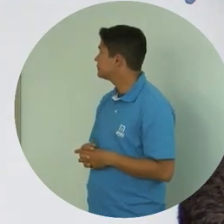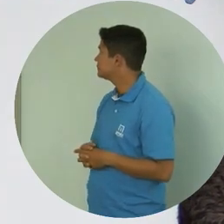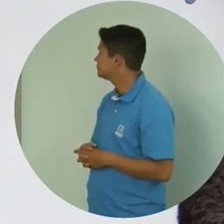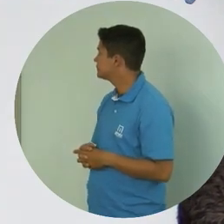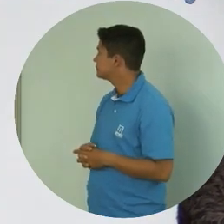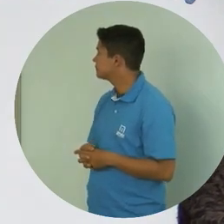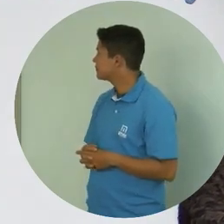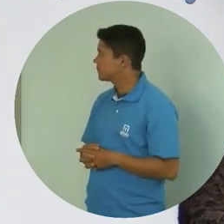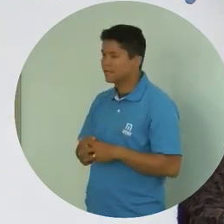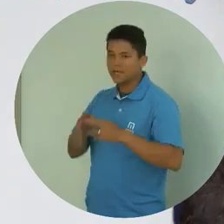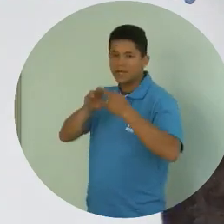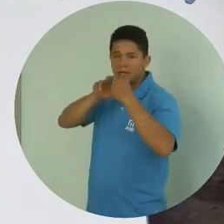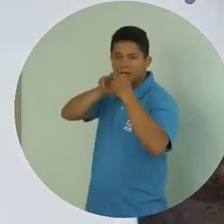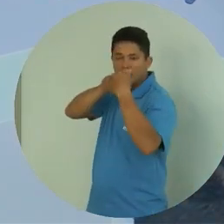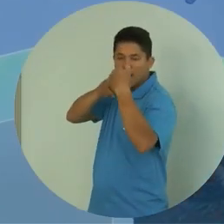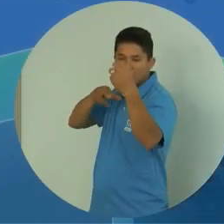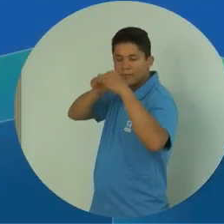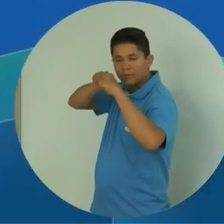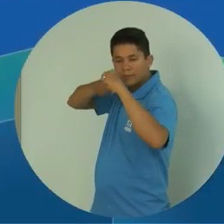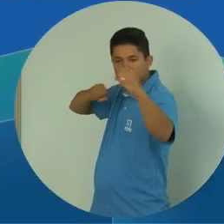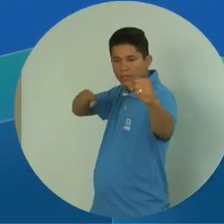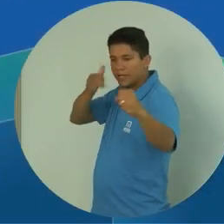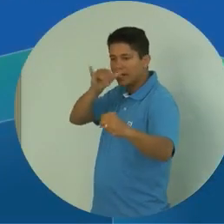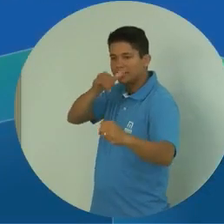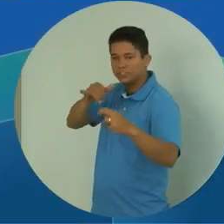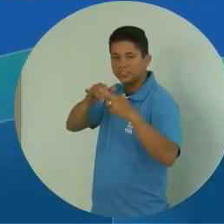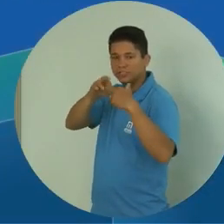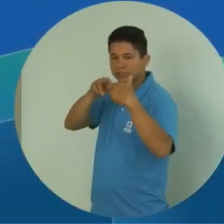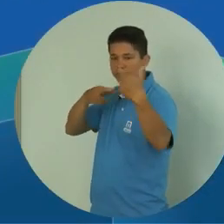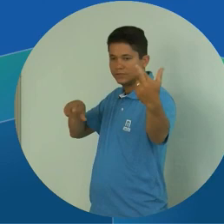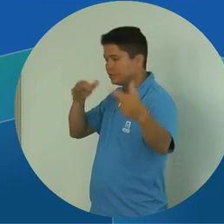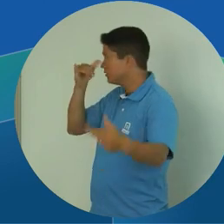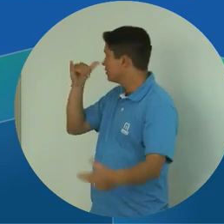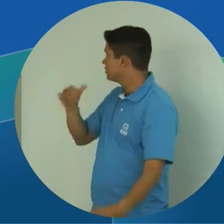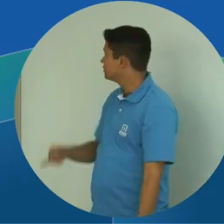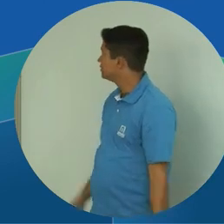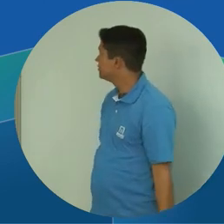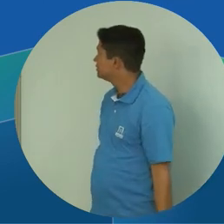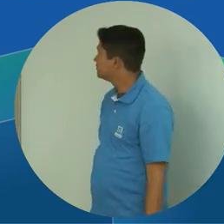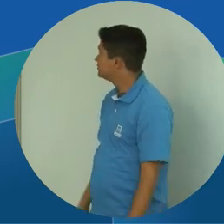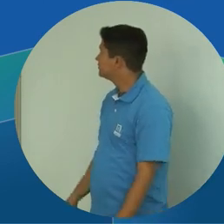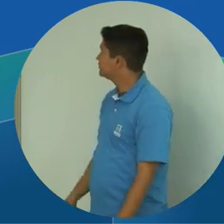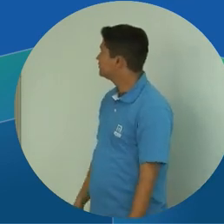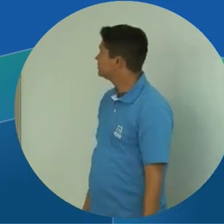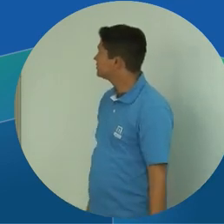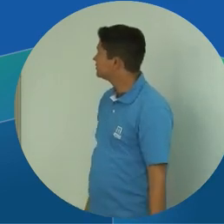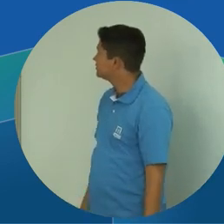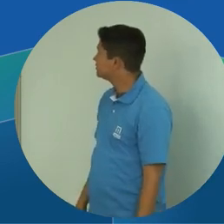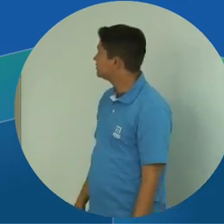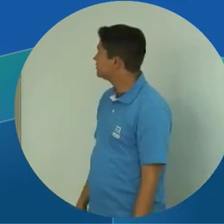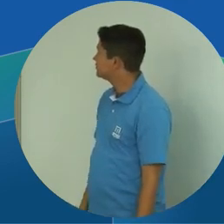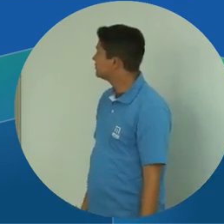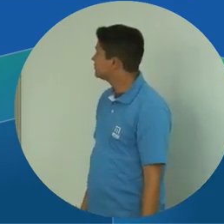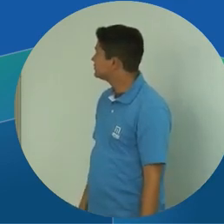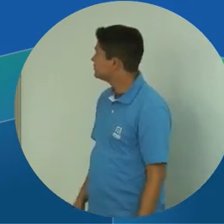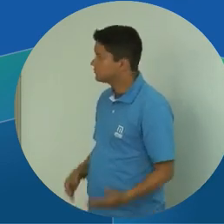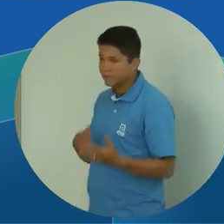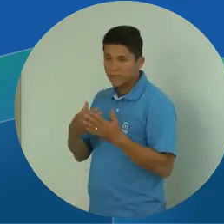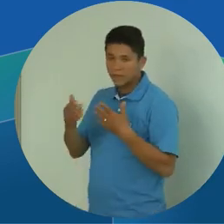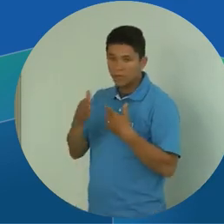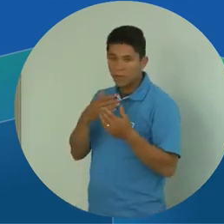Aqui são os cabos de energia. Os cabos de energia foram captados pelo drone. E qualquer